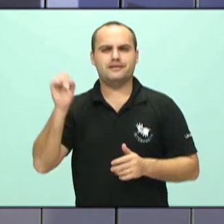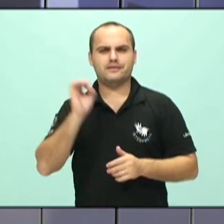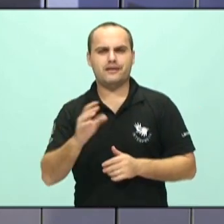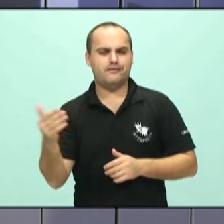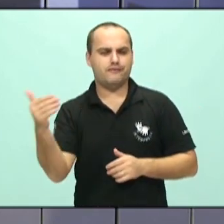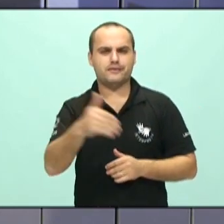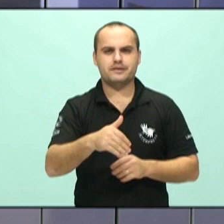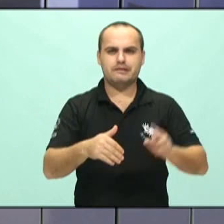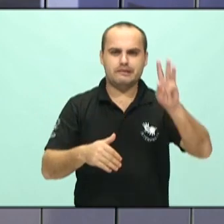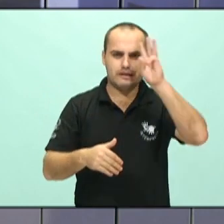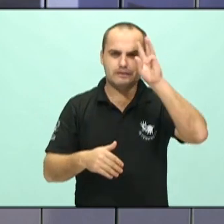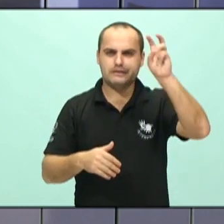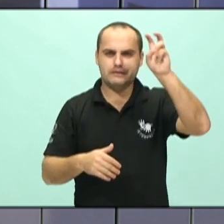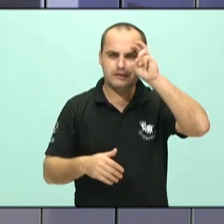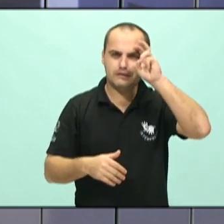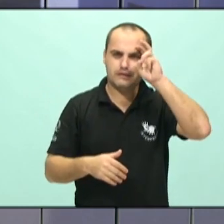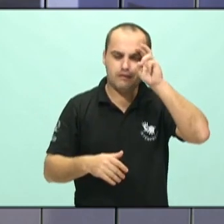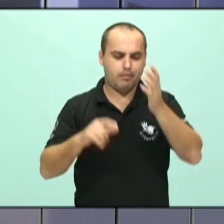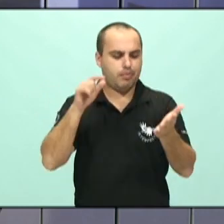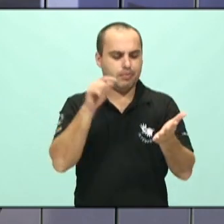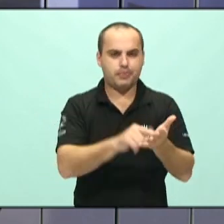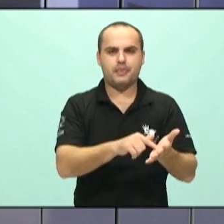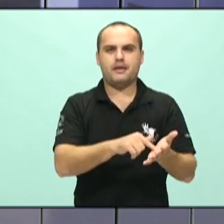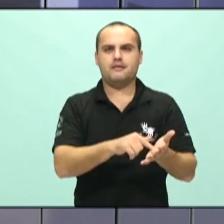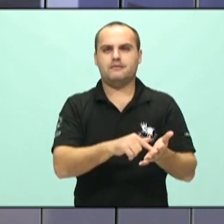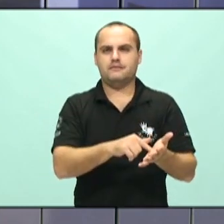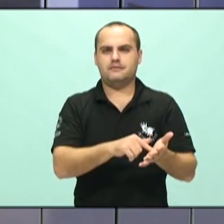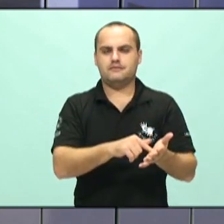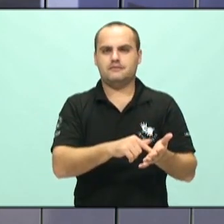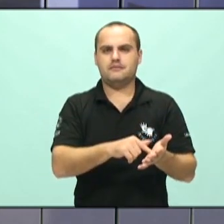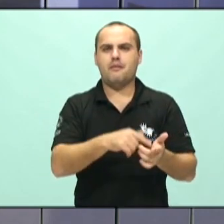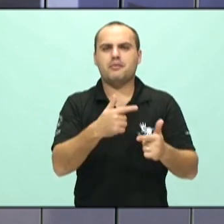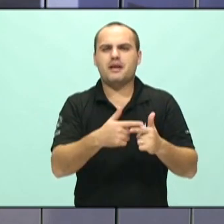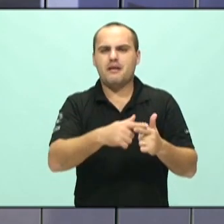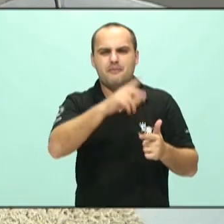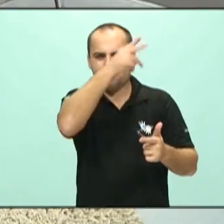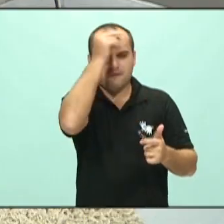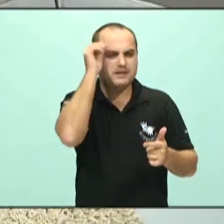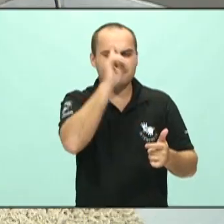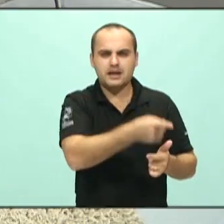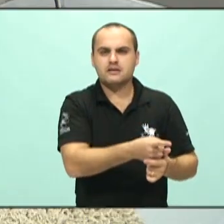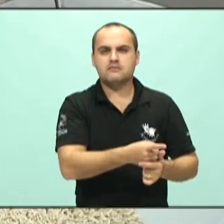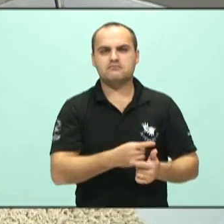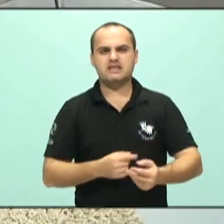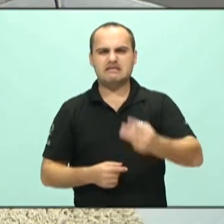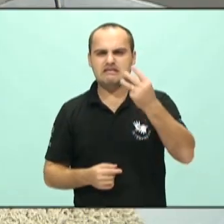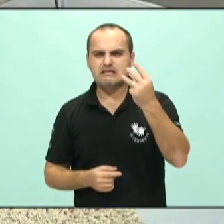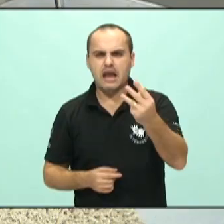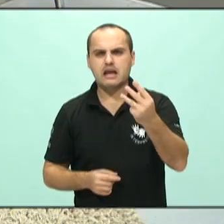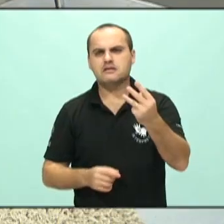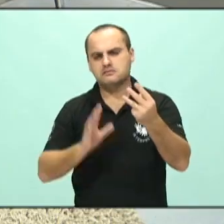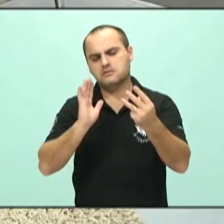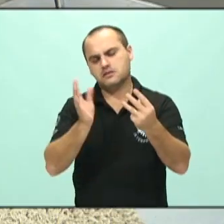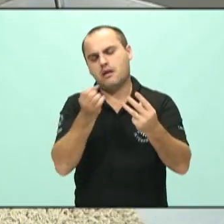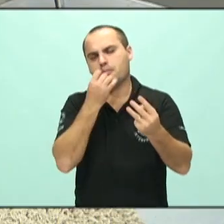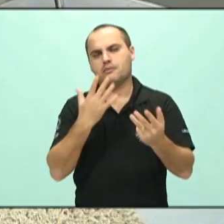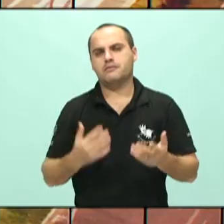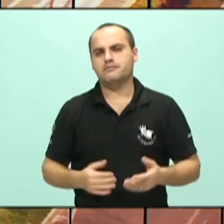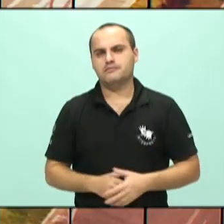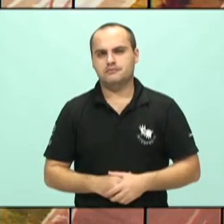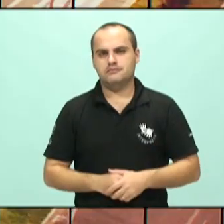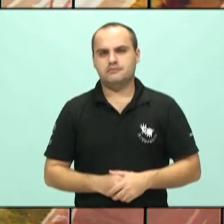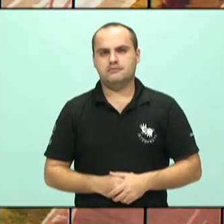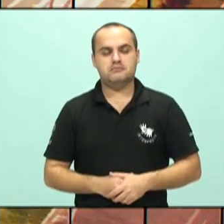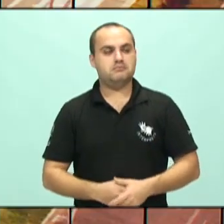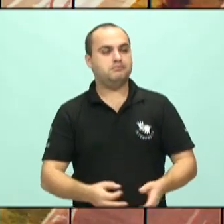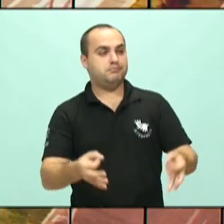quinta, apertar botão que o prefeito manda, 3 é muito. Essa é a sua resposta. Essa é a minha resposta. Perfeito. Ao senhor